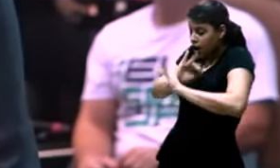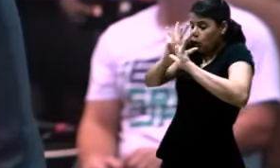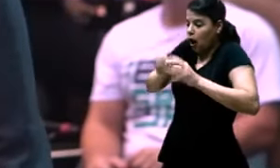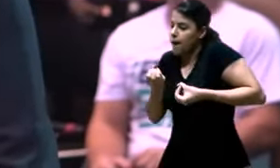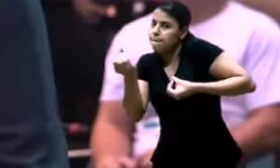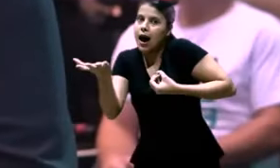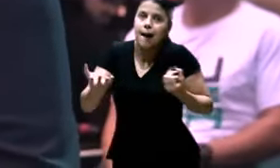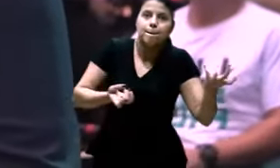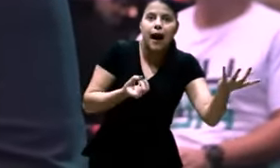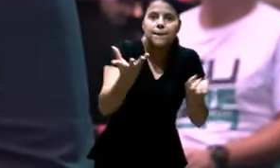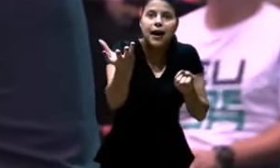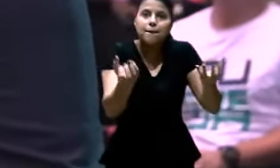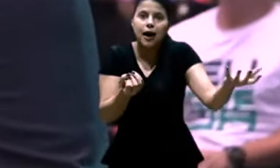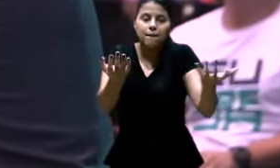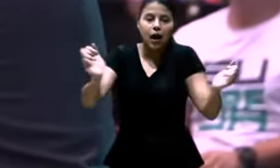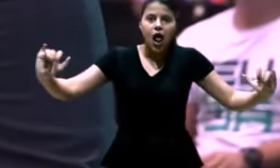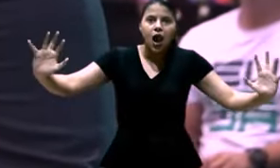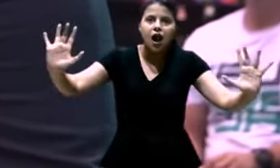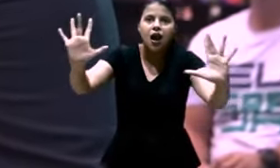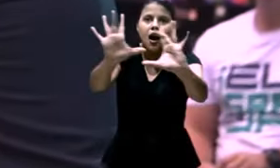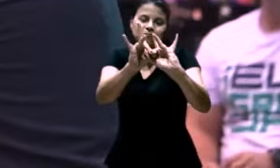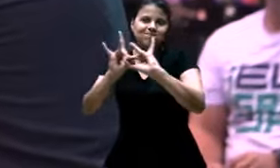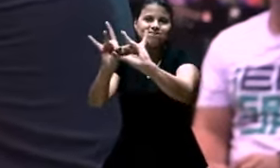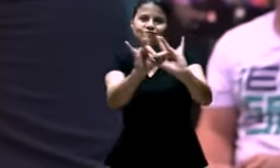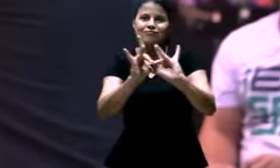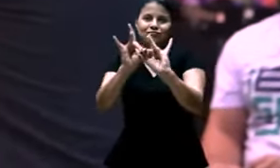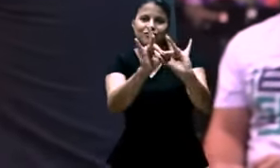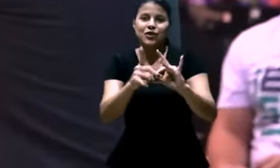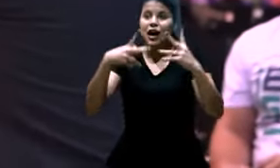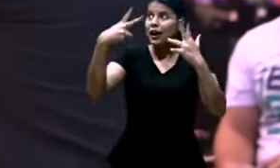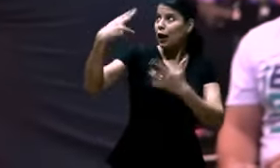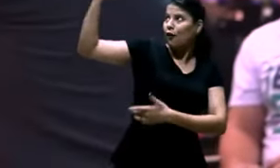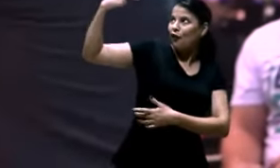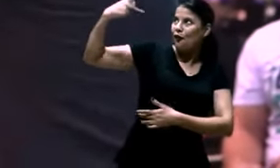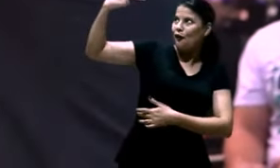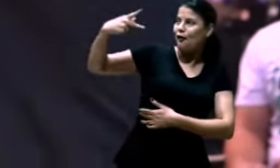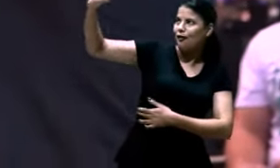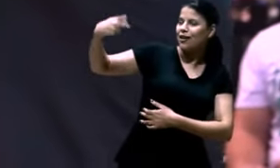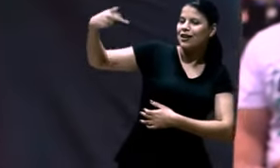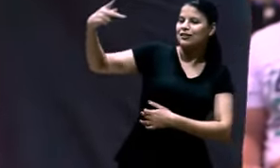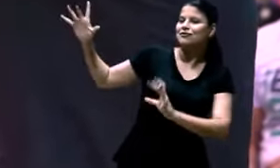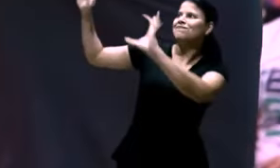um, assim como nós somos um.